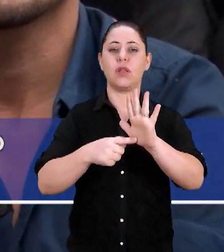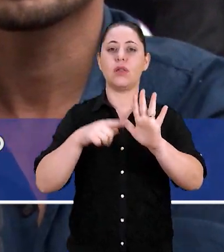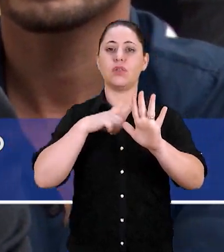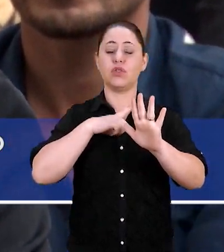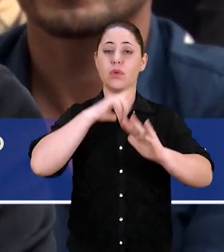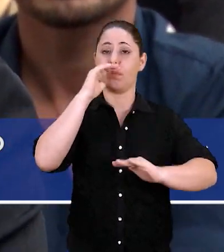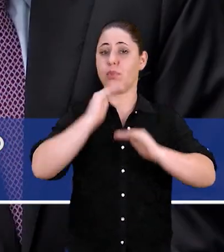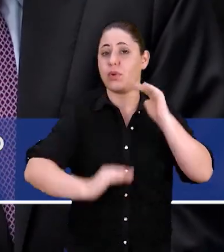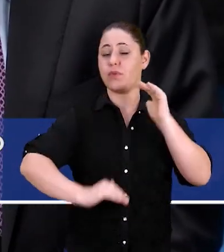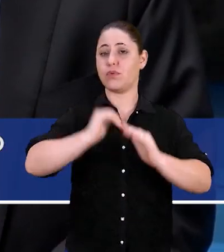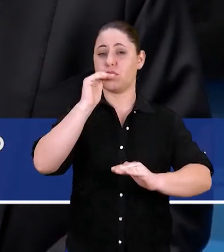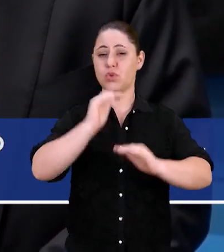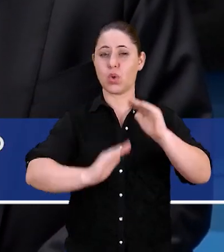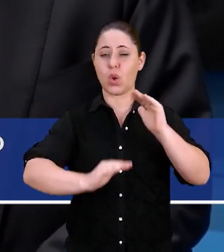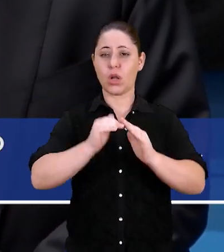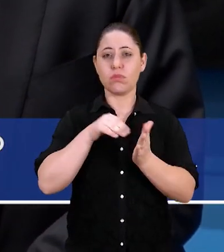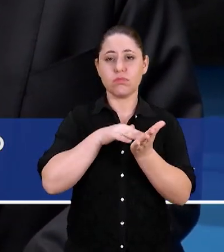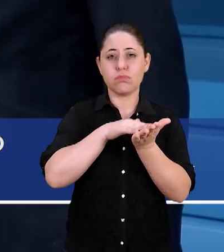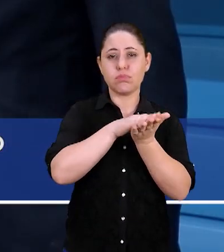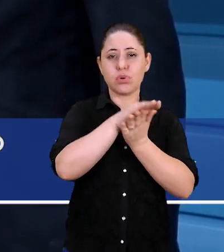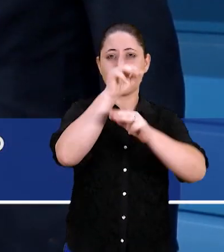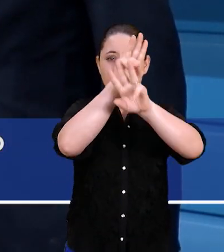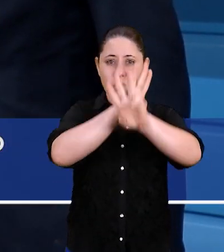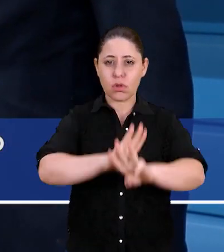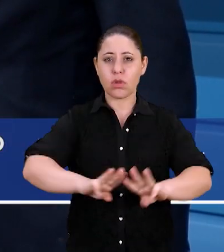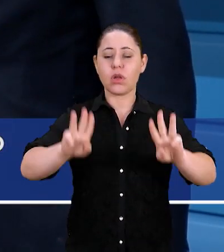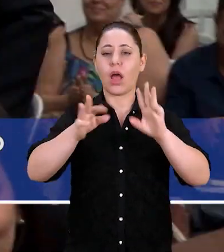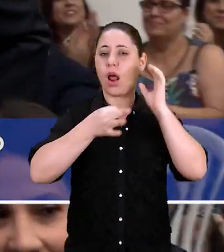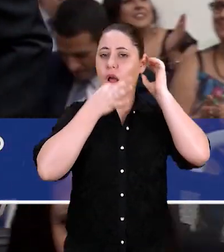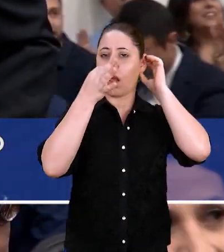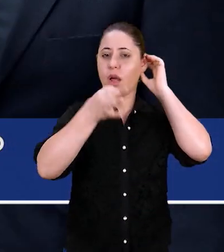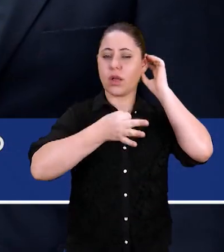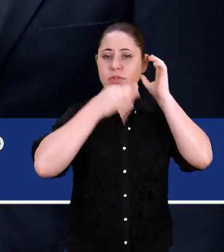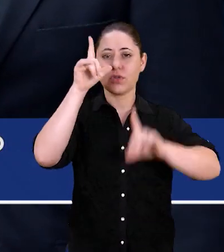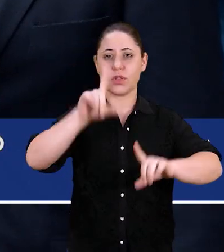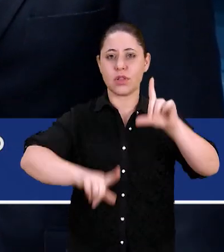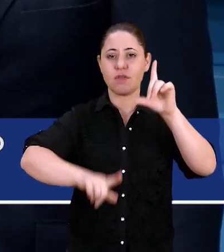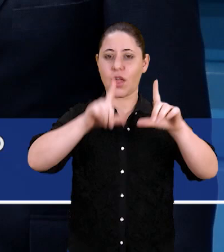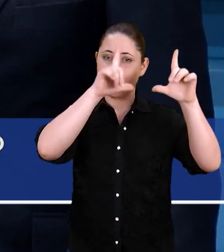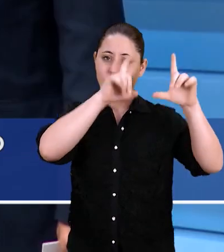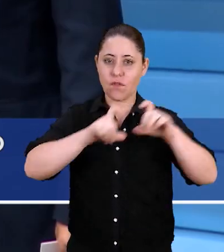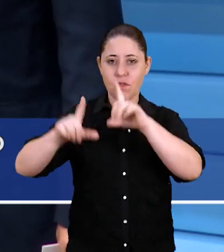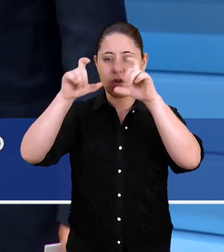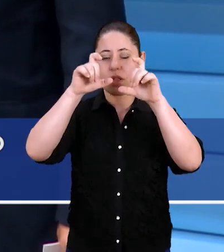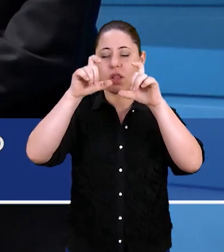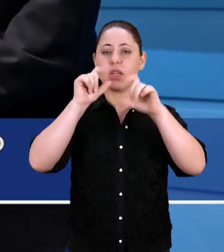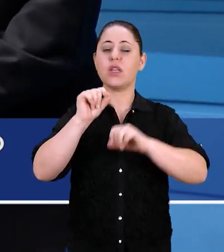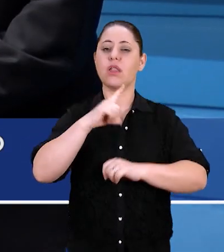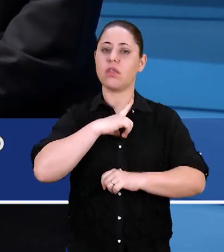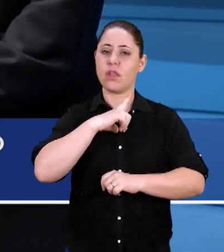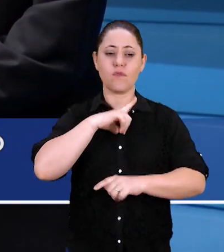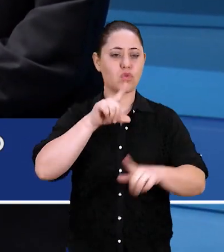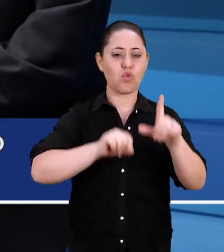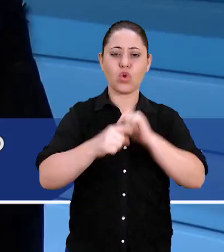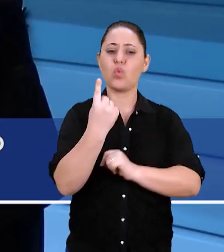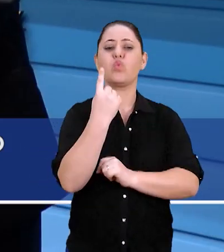trabalhos apresentados, estavam profissionais de mídias impressas, online, da rádio, TV e